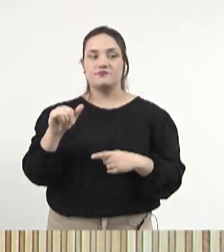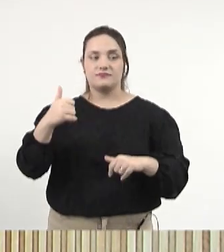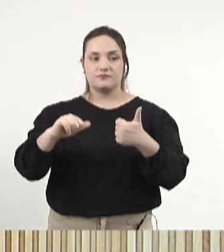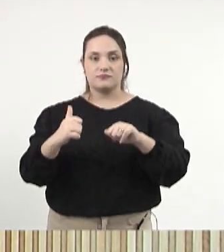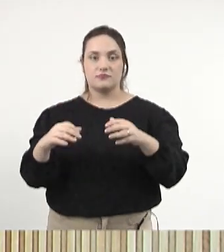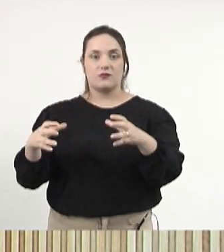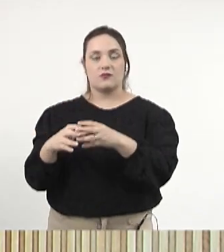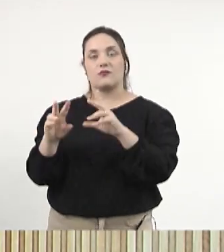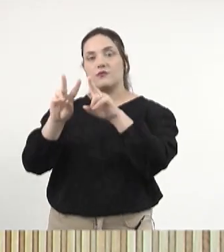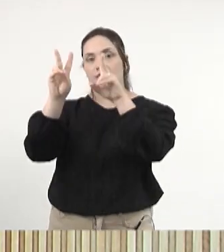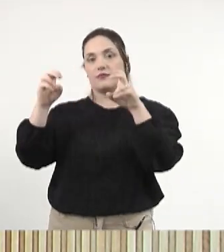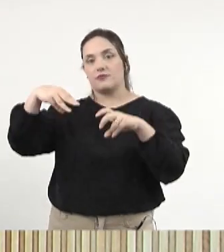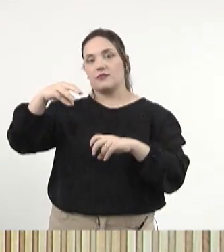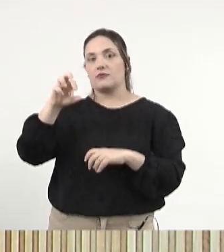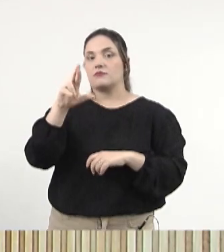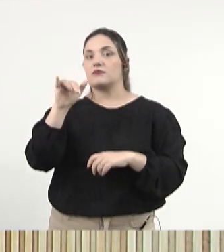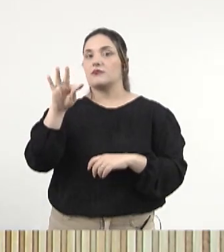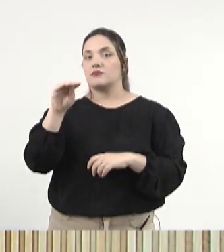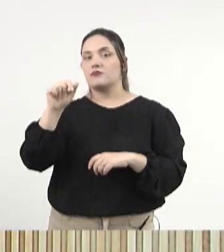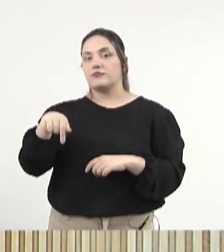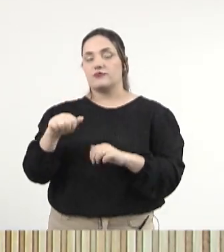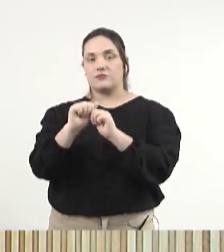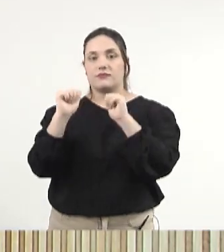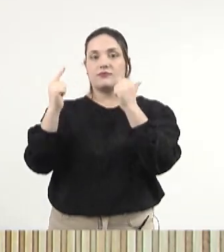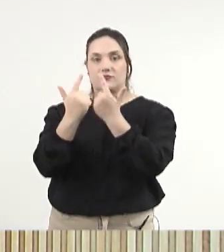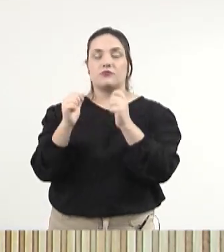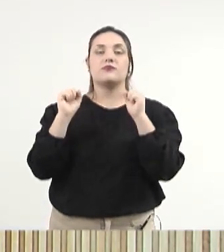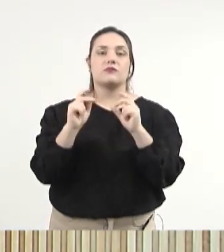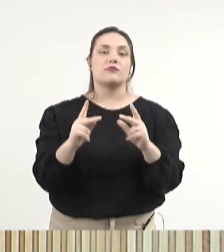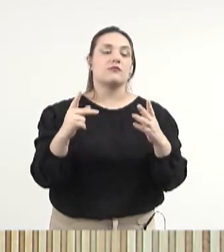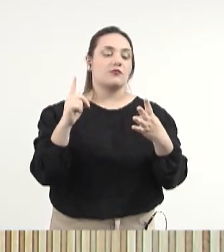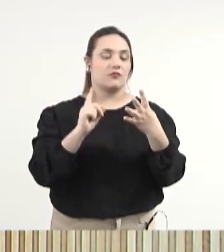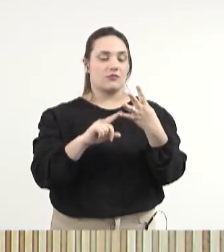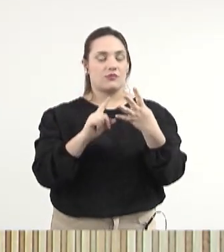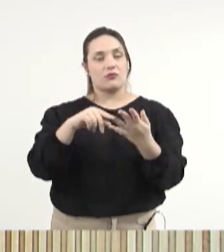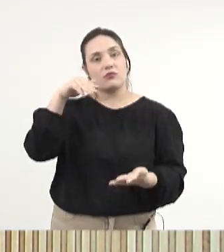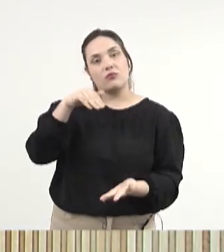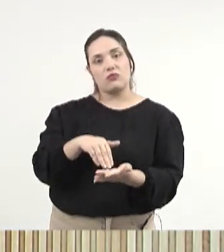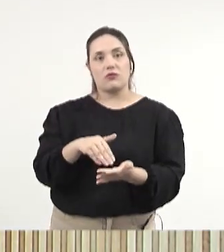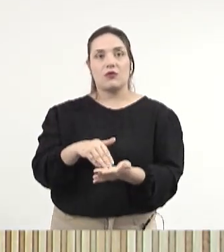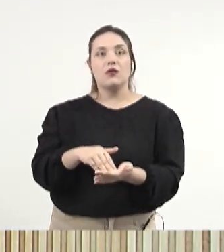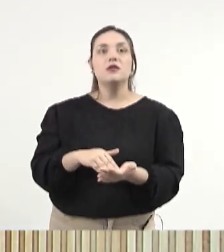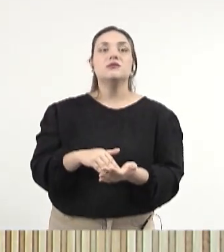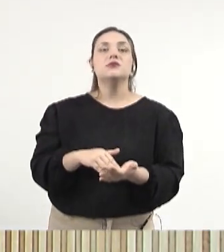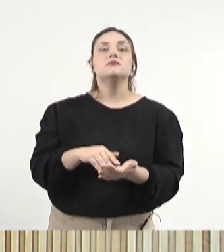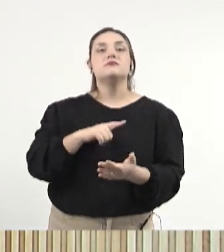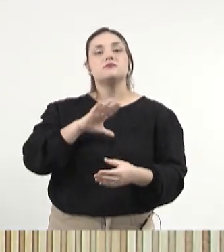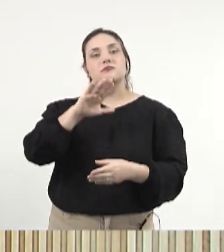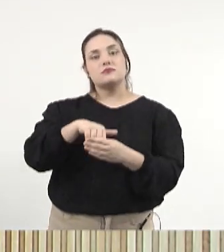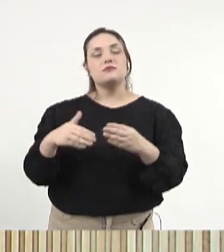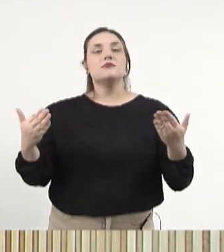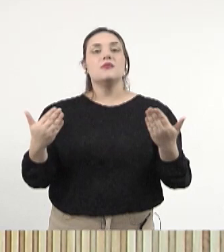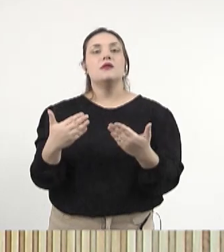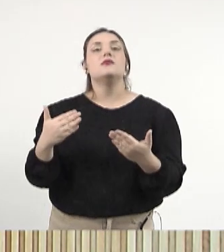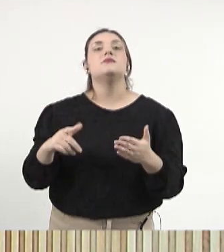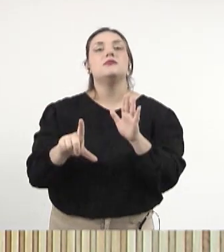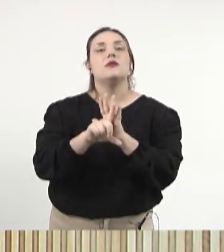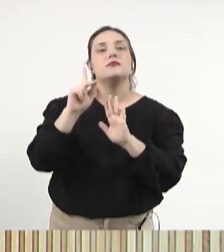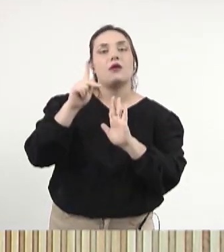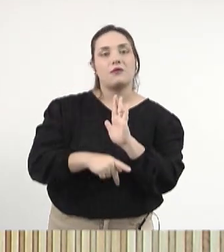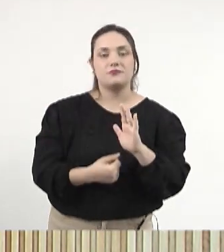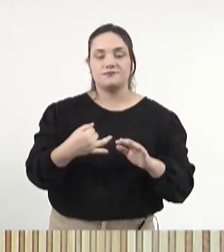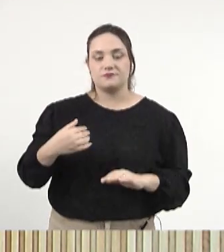das comissões de mérito aqui da Alemes. O quarto e último item votado hoje pelos deputados estaduais é o projeto de lei de